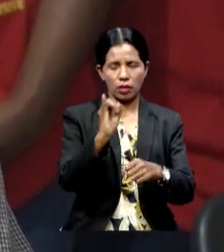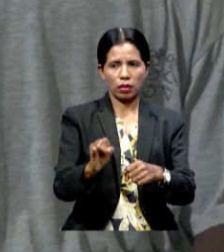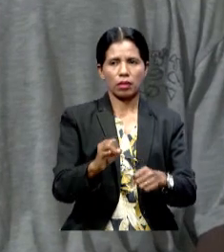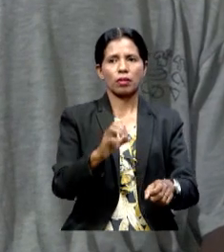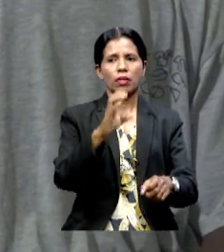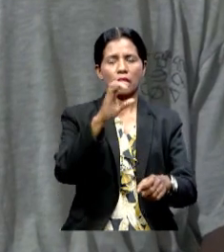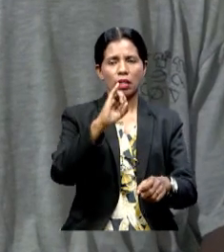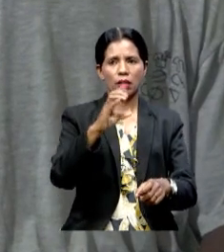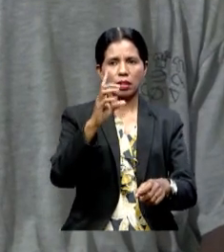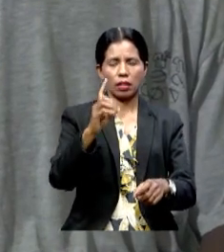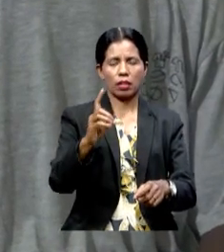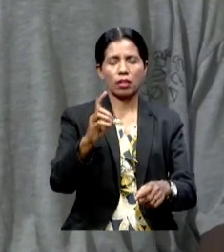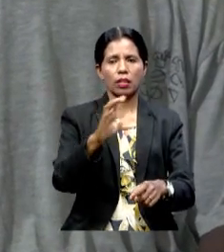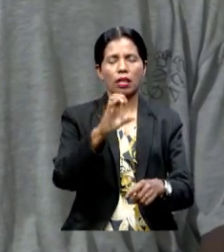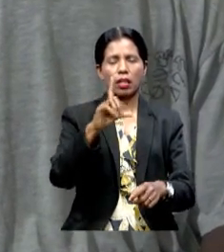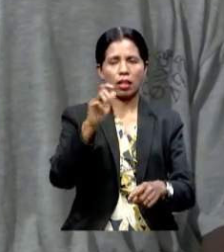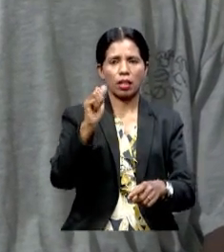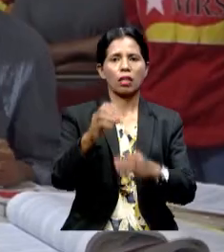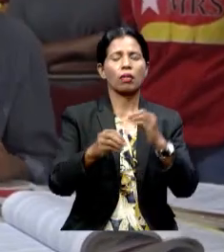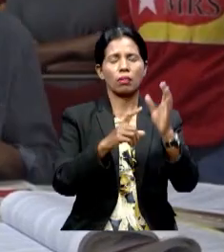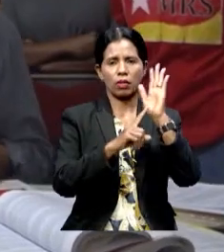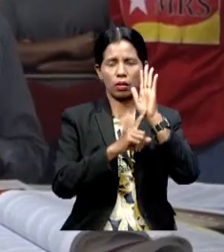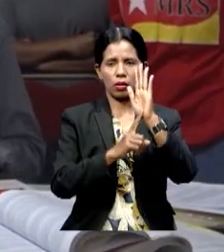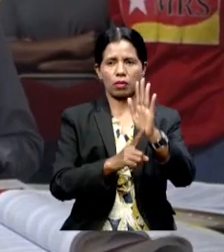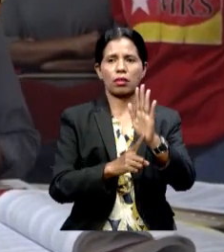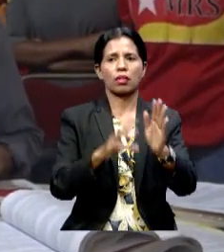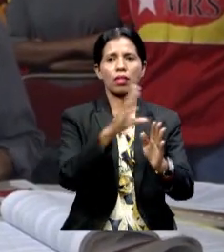ID Facebook e ela variana kona ba publicação